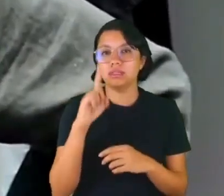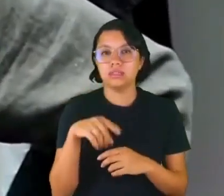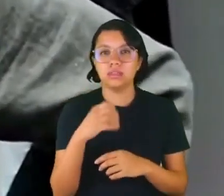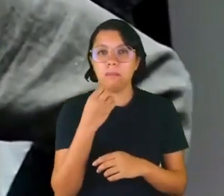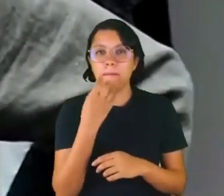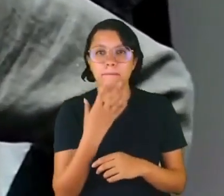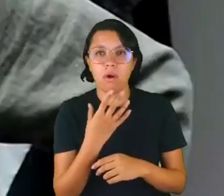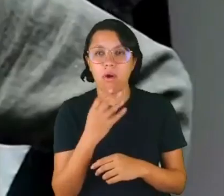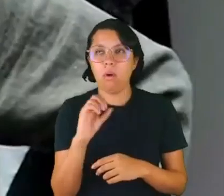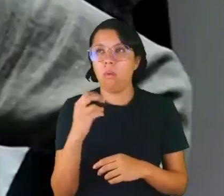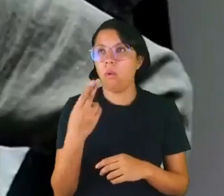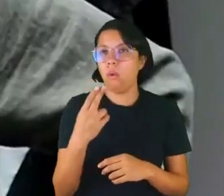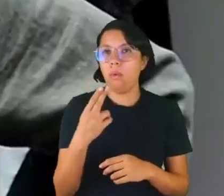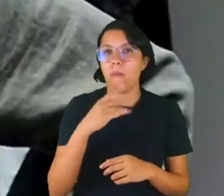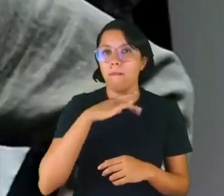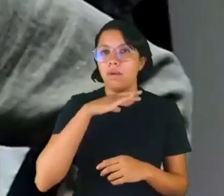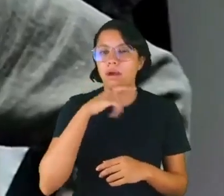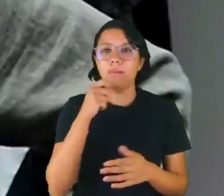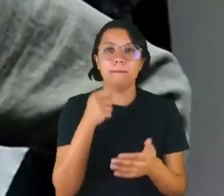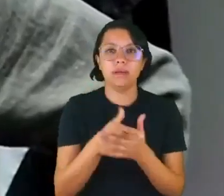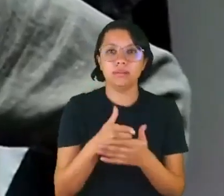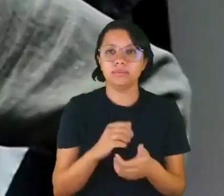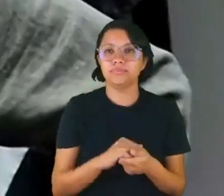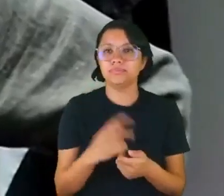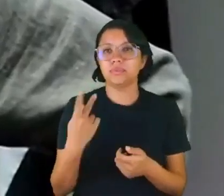rural, que foi extremamente importante para